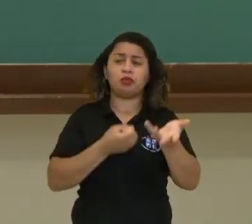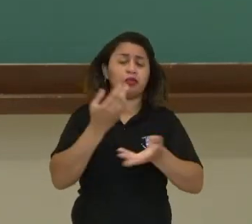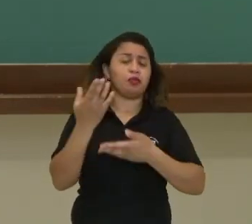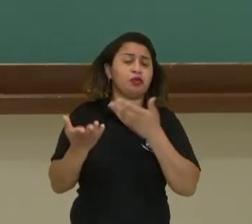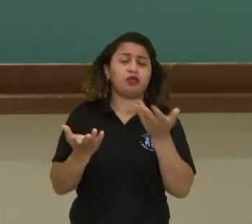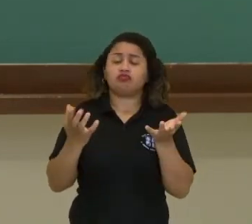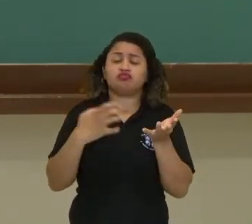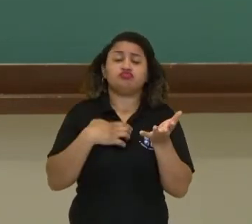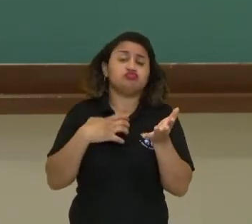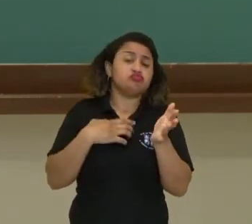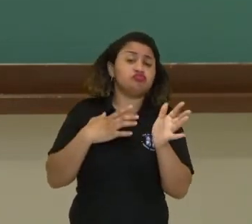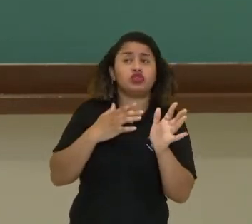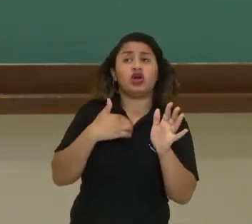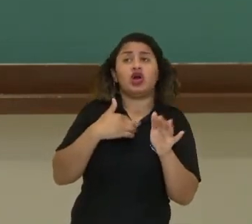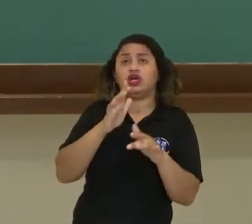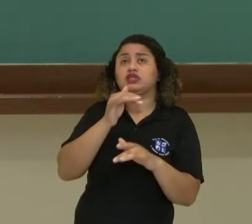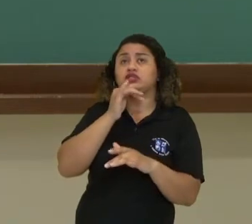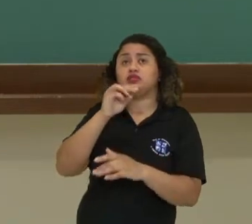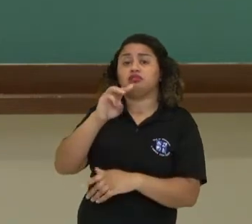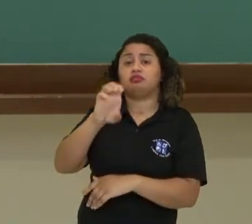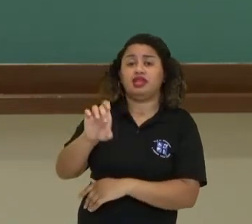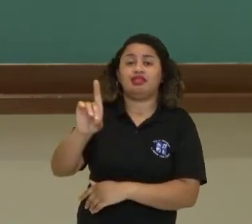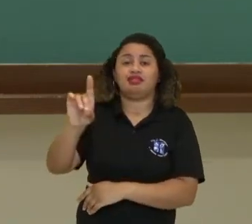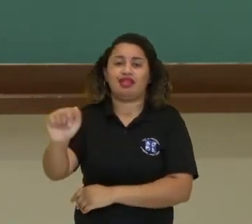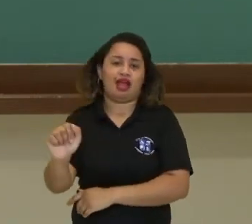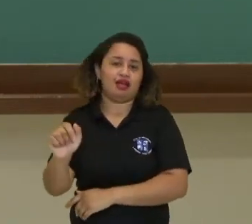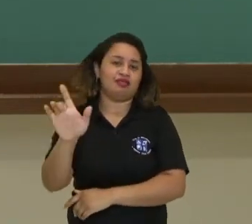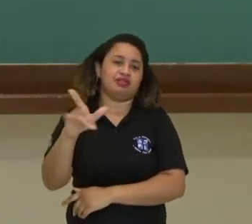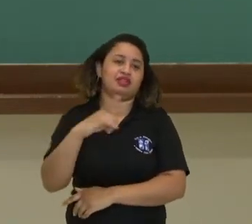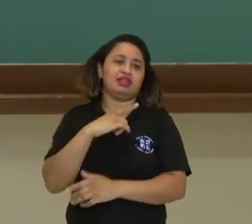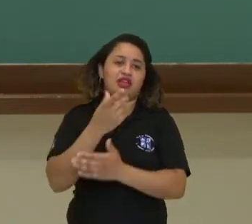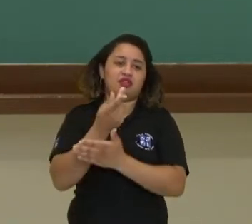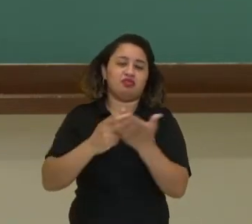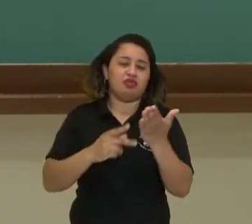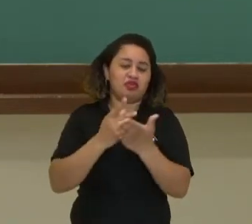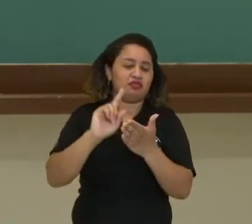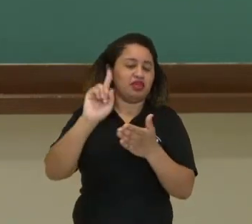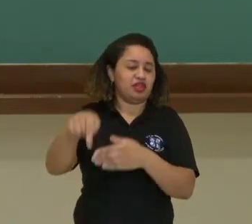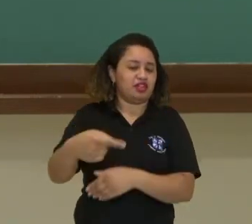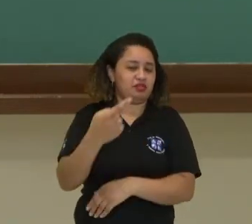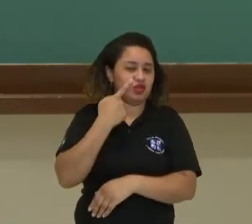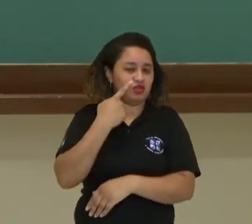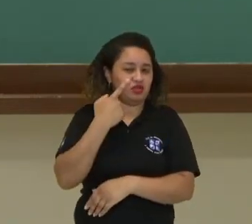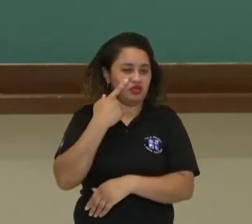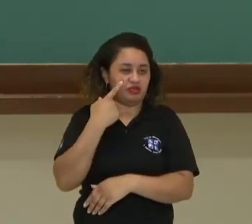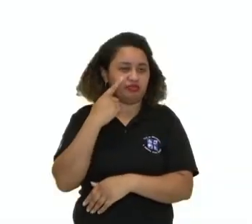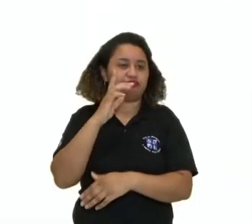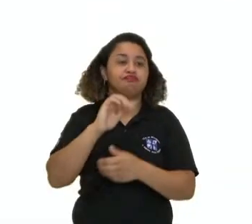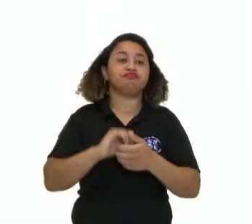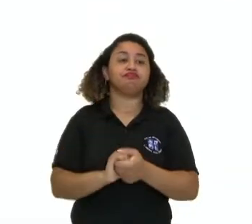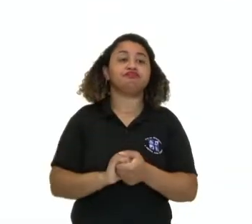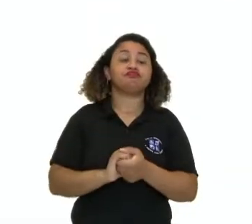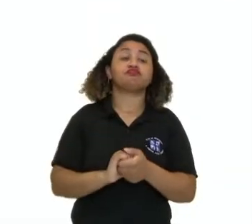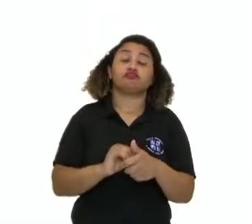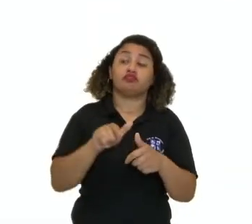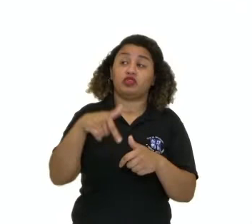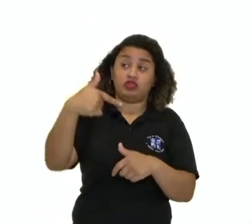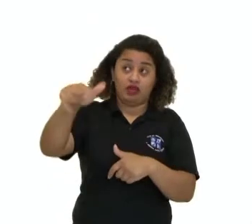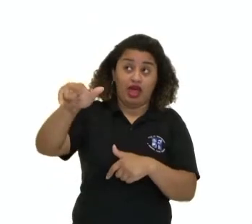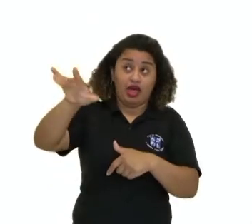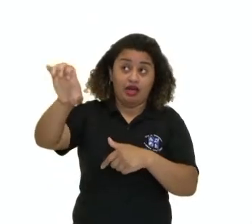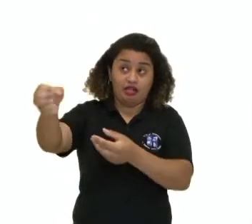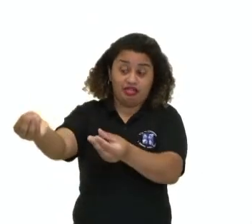né Tem até um poema muito famoso sobre isso que a gente vai ver depois então ó exemplo vá e traga meu